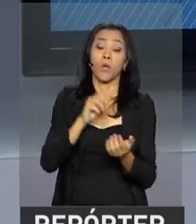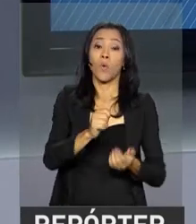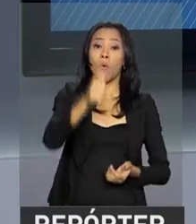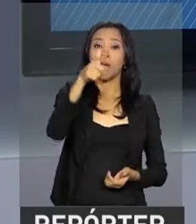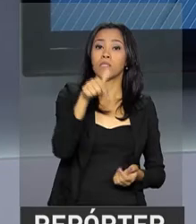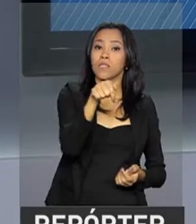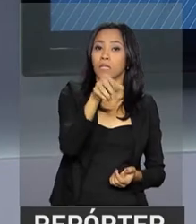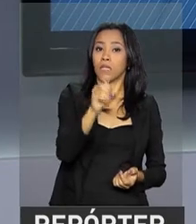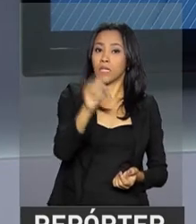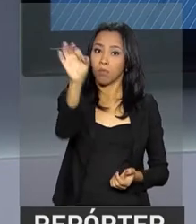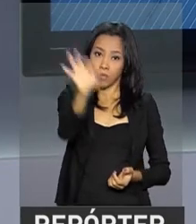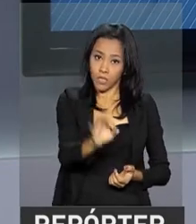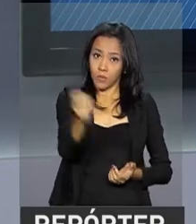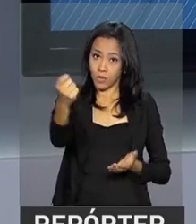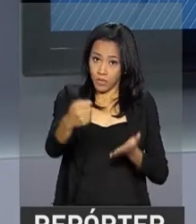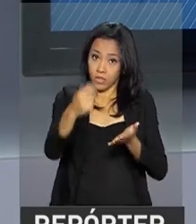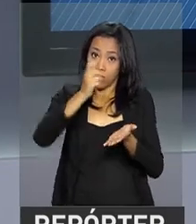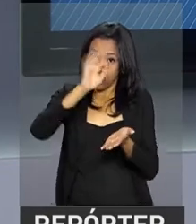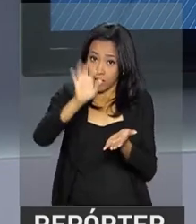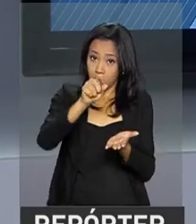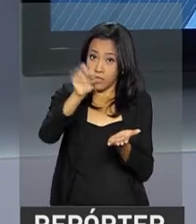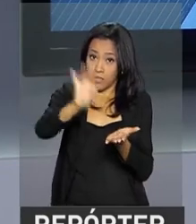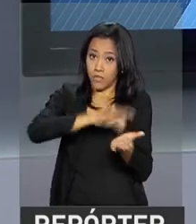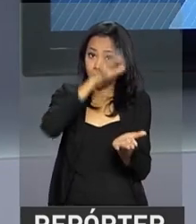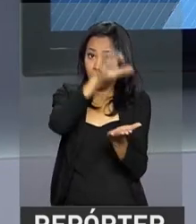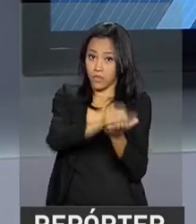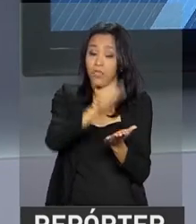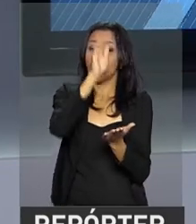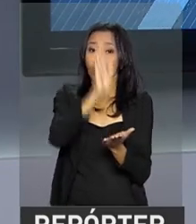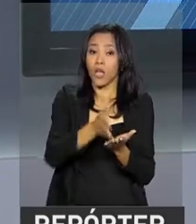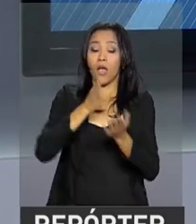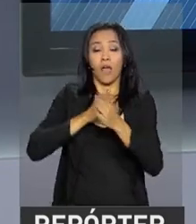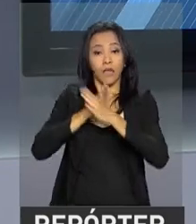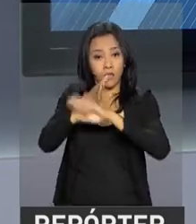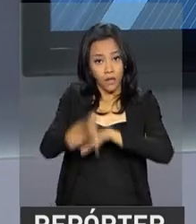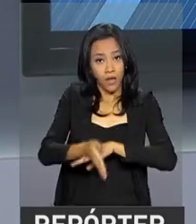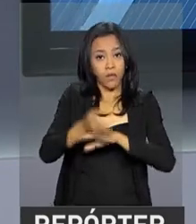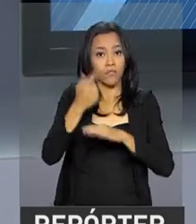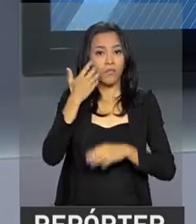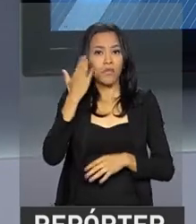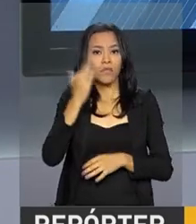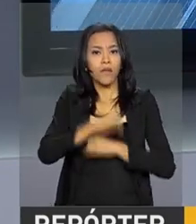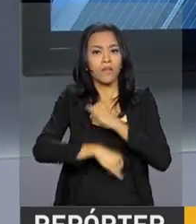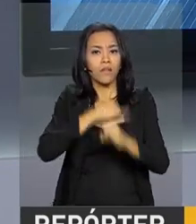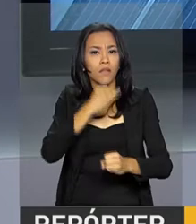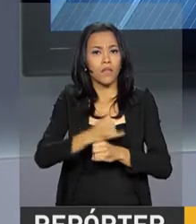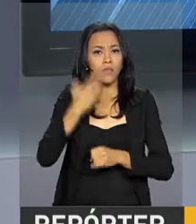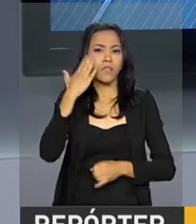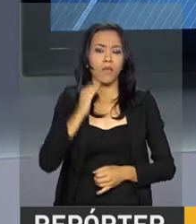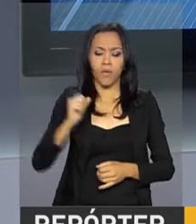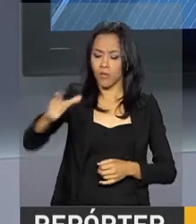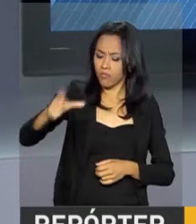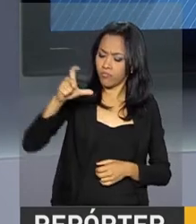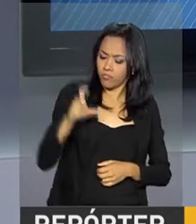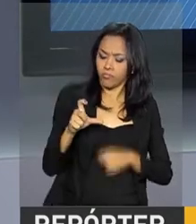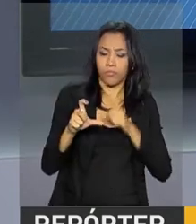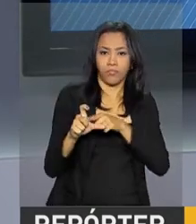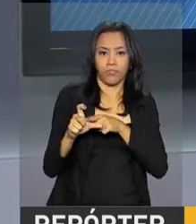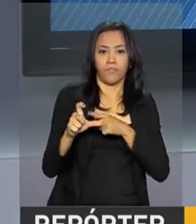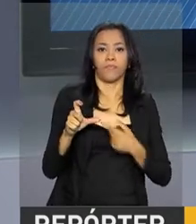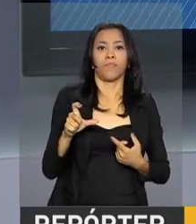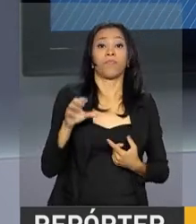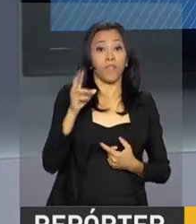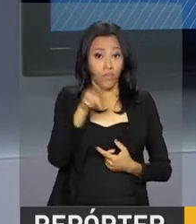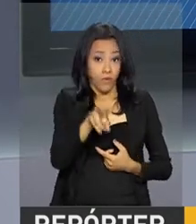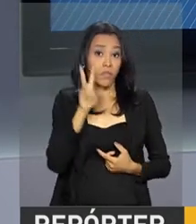cento dos inscritos no exame nacional do ensino médio já consultaram o cartão de confirmação disponível na página do participante na internet e